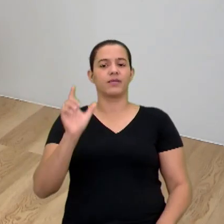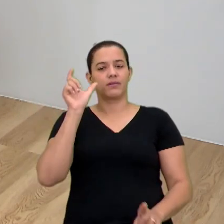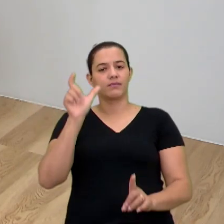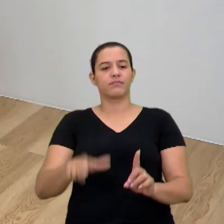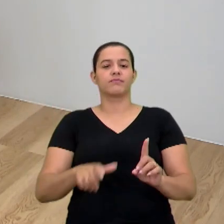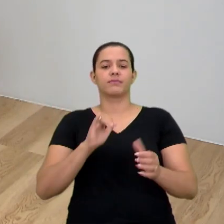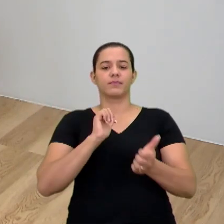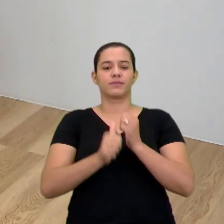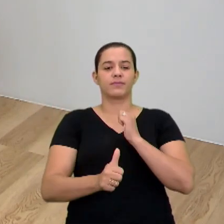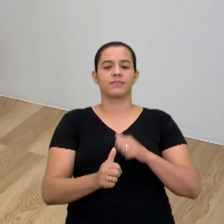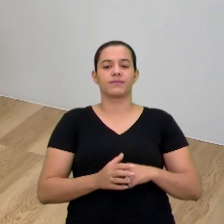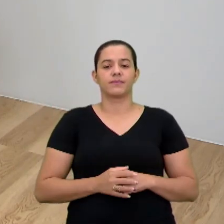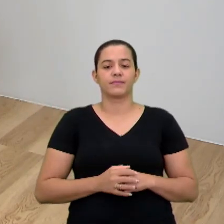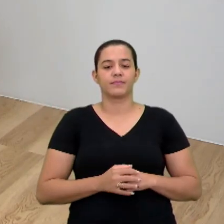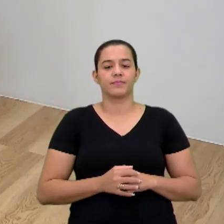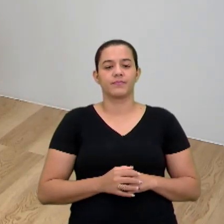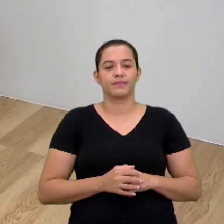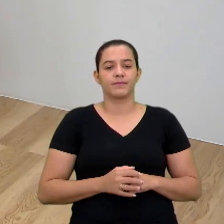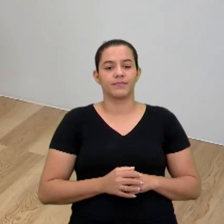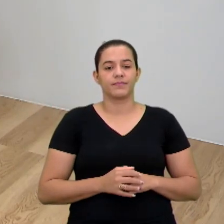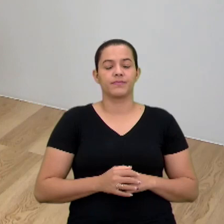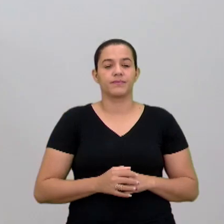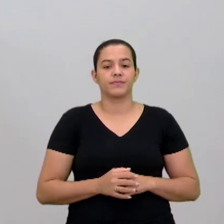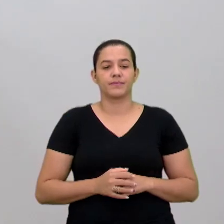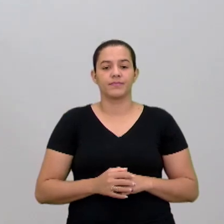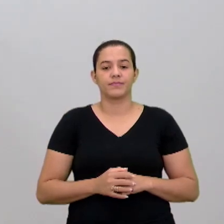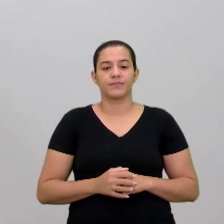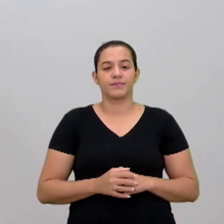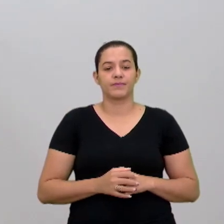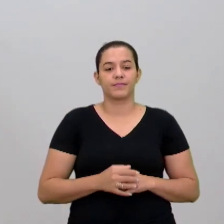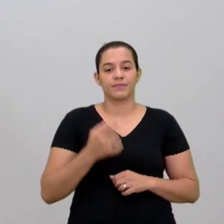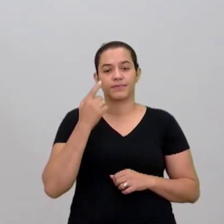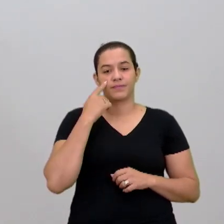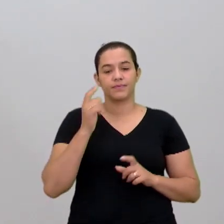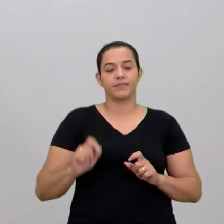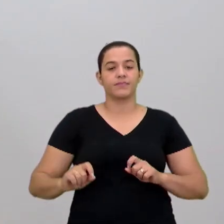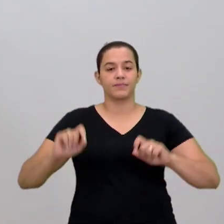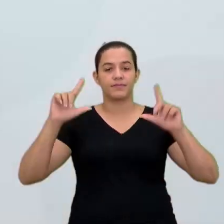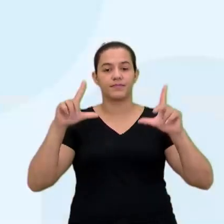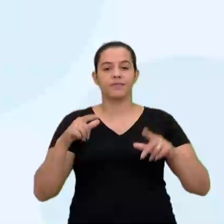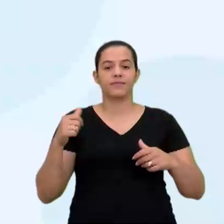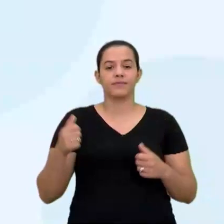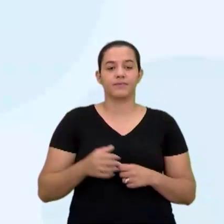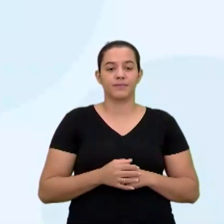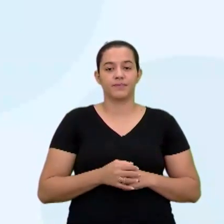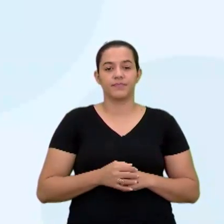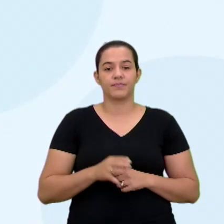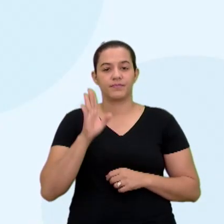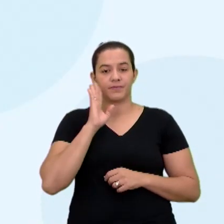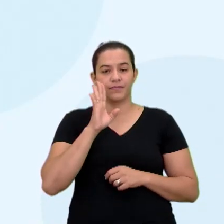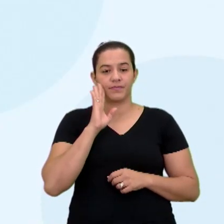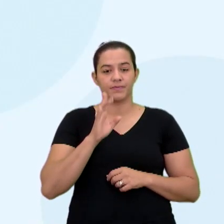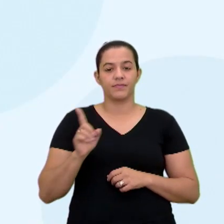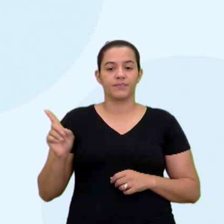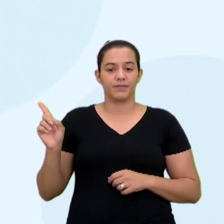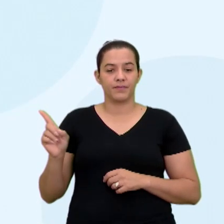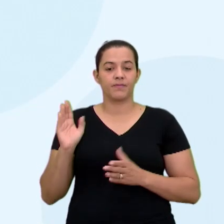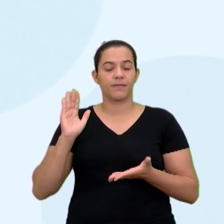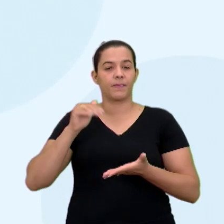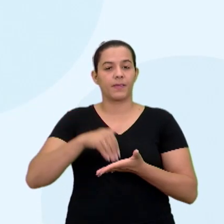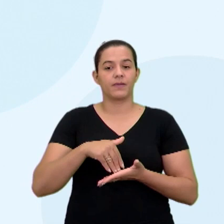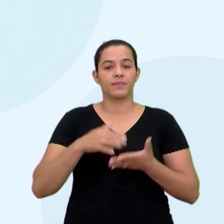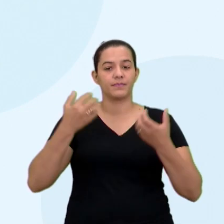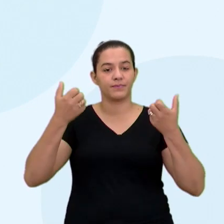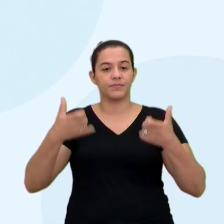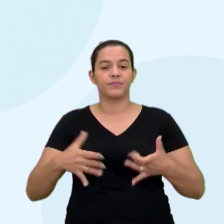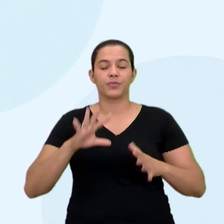isso aí. Não é mesmo. É isso mesmo. Deixa eu falar só uma coisa que está nessa tela, que eu achei interessante. Ó, ali no finalzinho, não vai dar